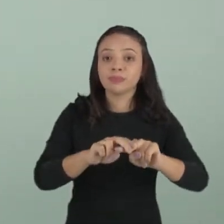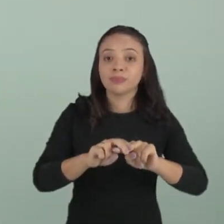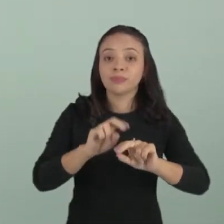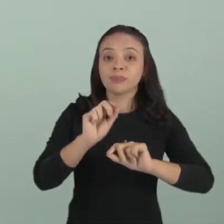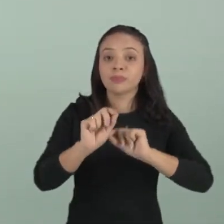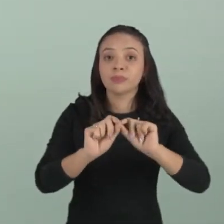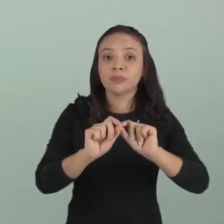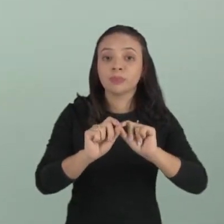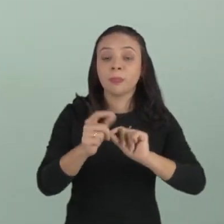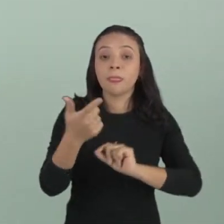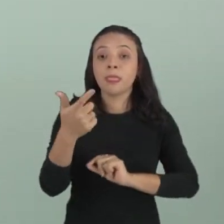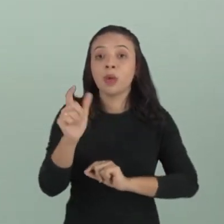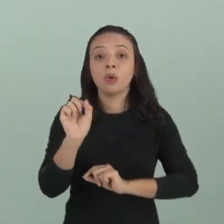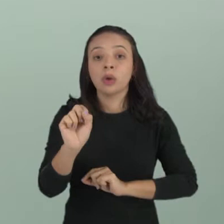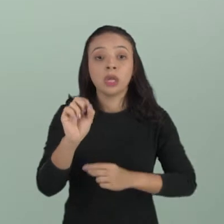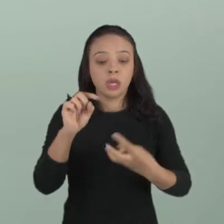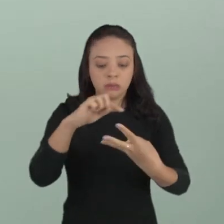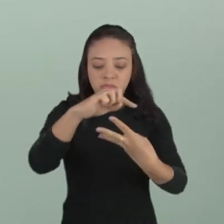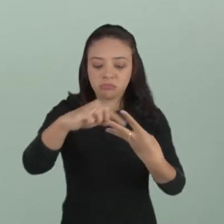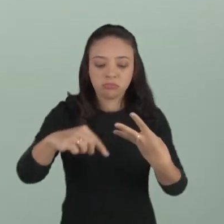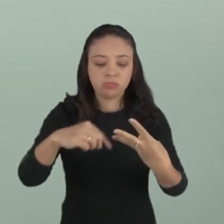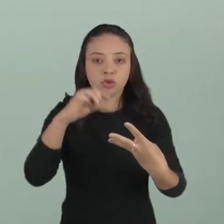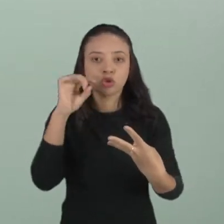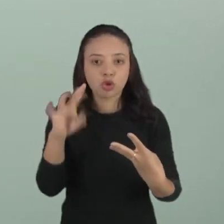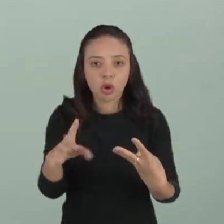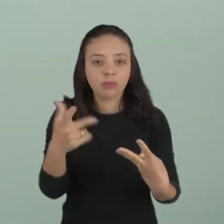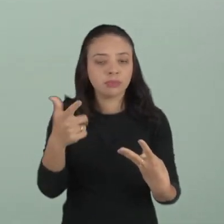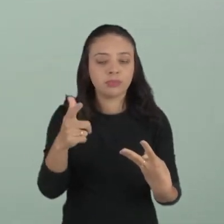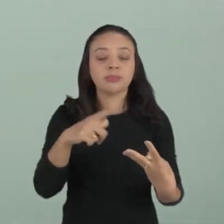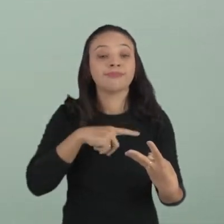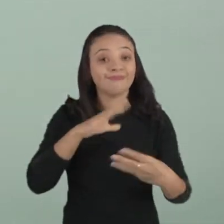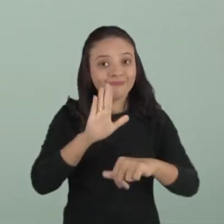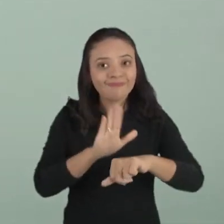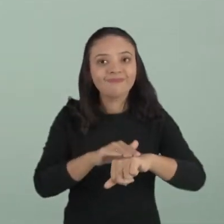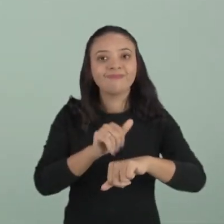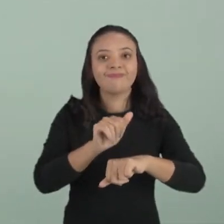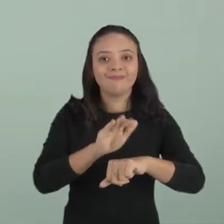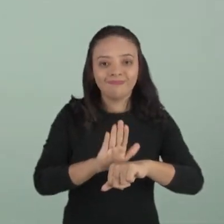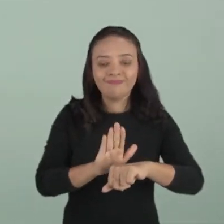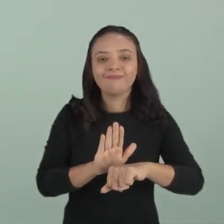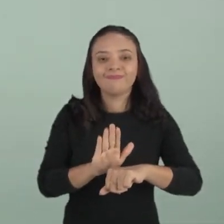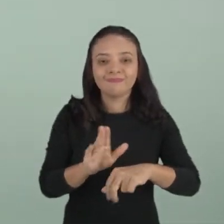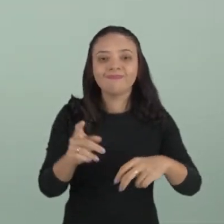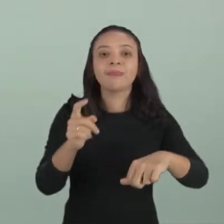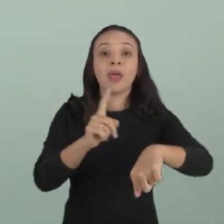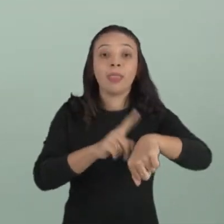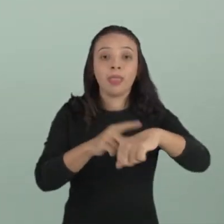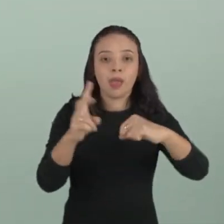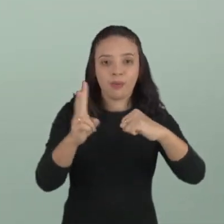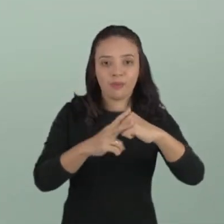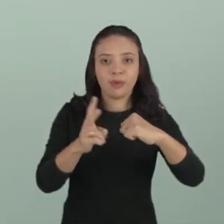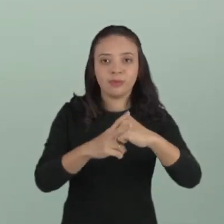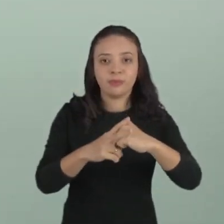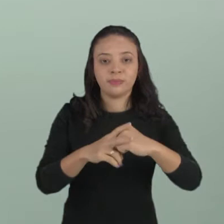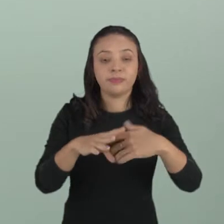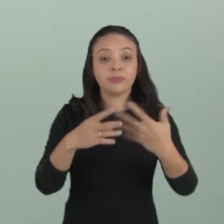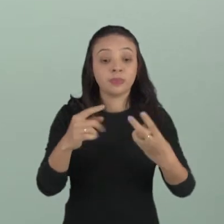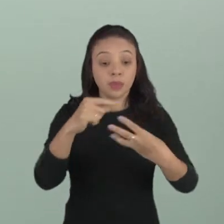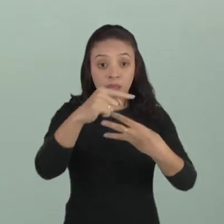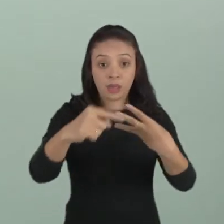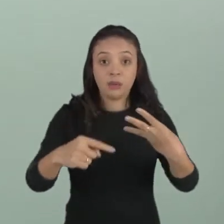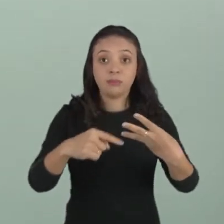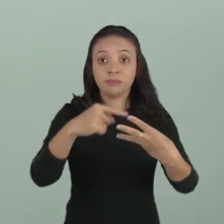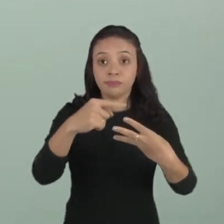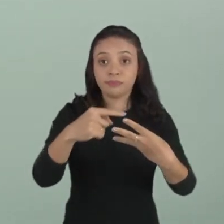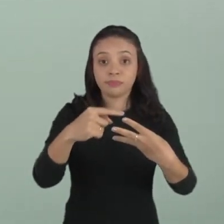não temos somente esses três tempos verbais. Nós temos mais tempos verbais. Esses três